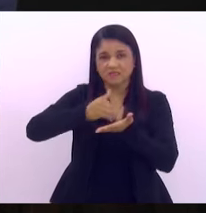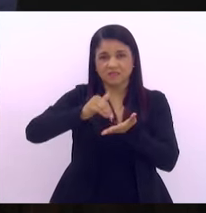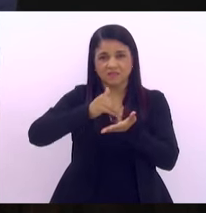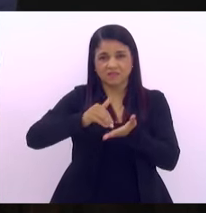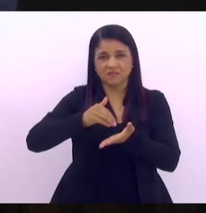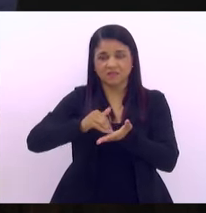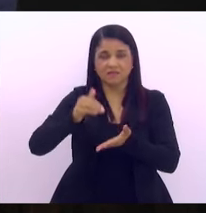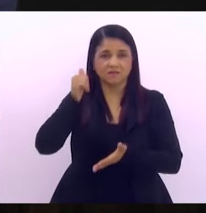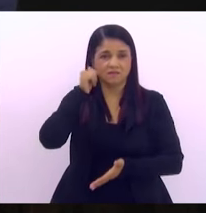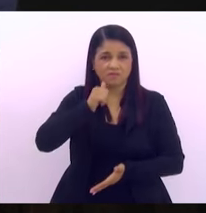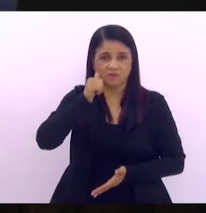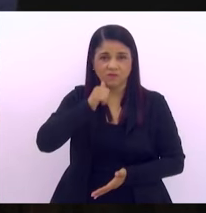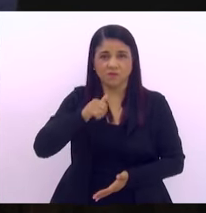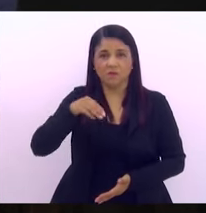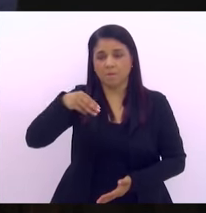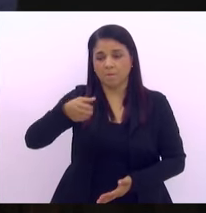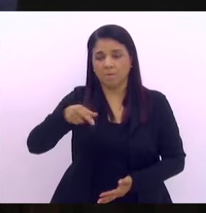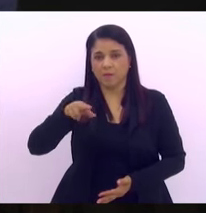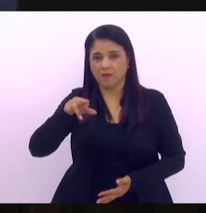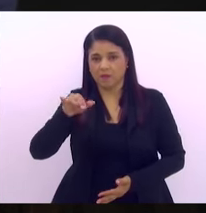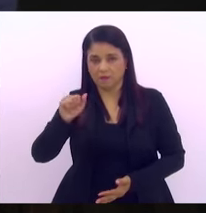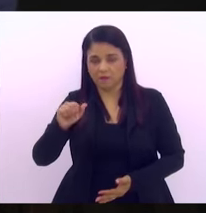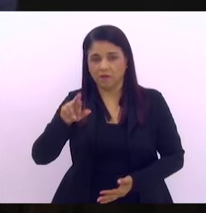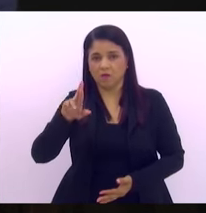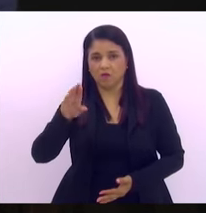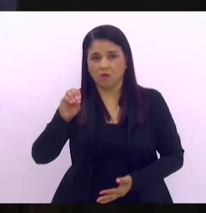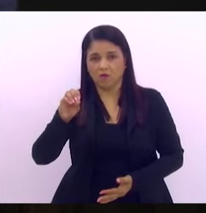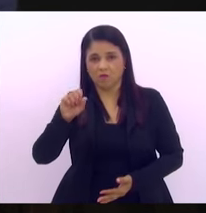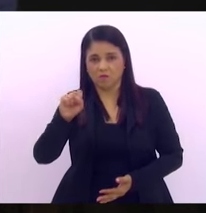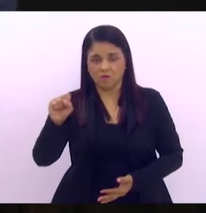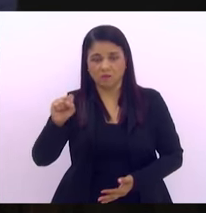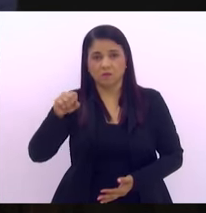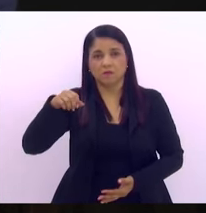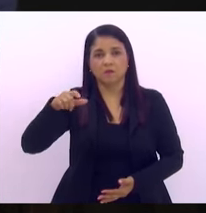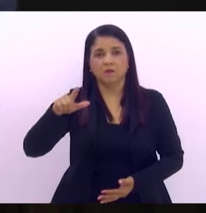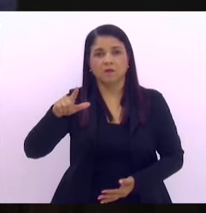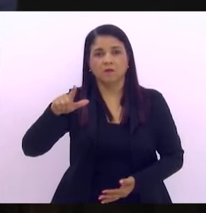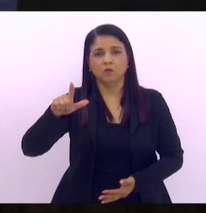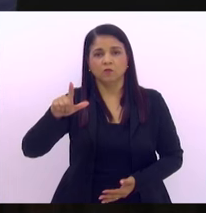Rosa Loduca Nebel, para que